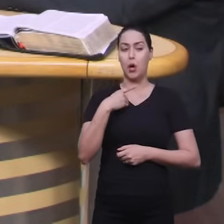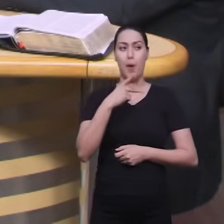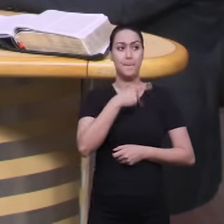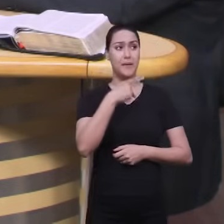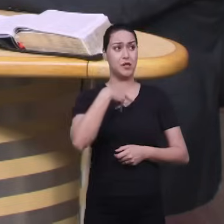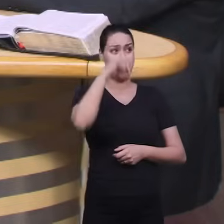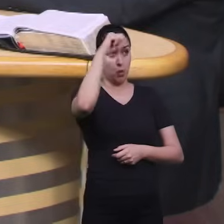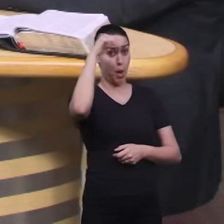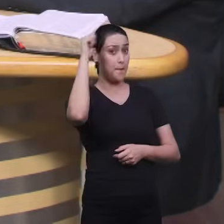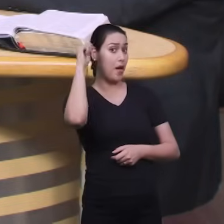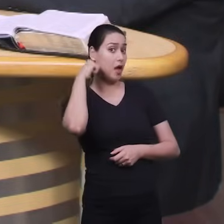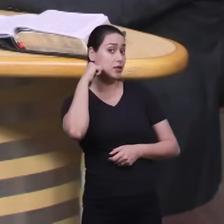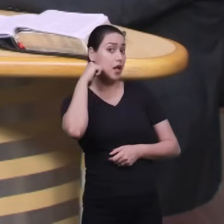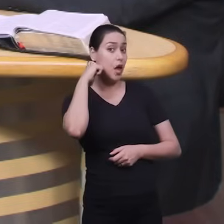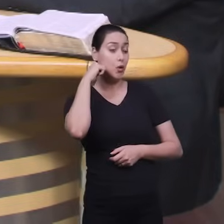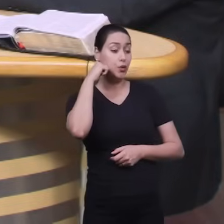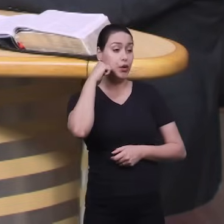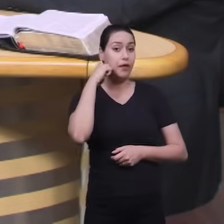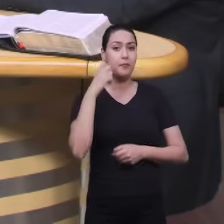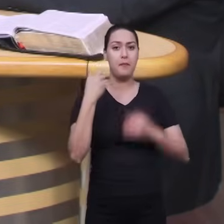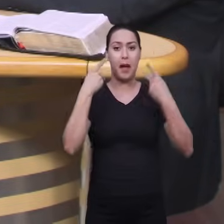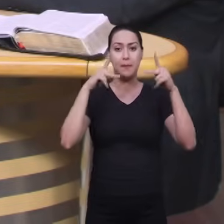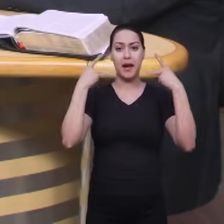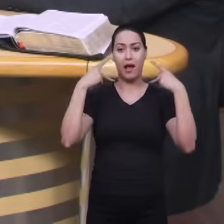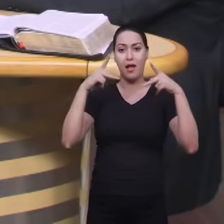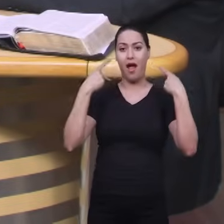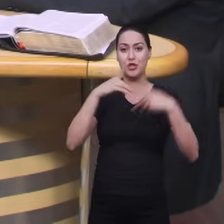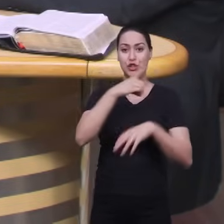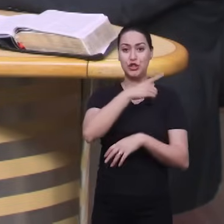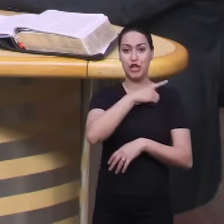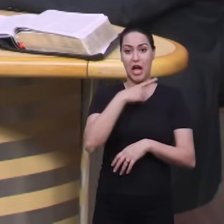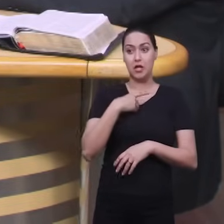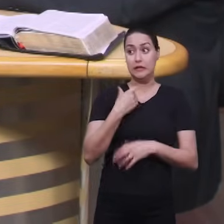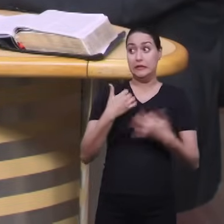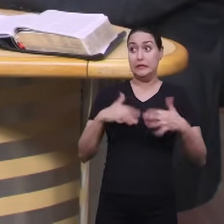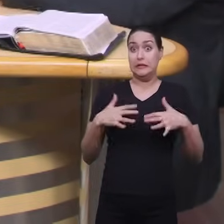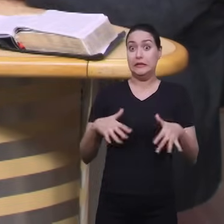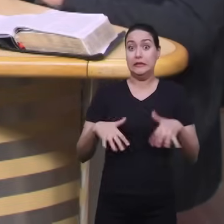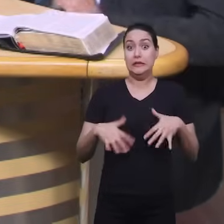Amadeu subiu no púlpito para pregar sobre diácono a gente tremia né porque